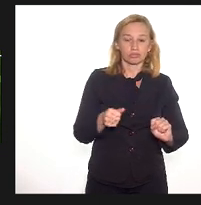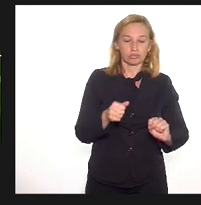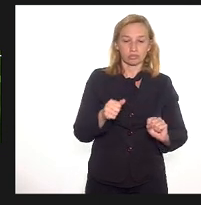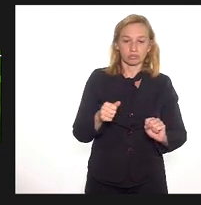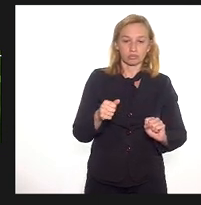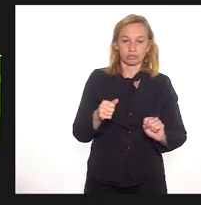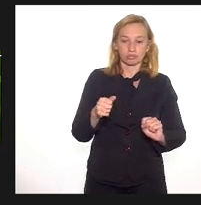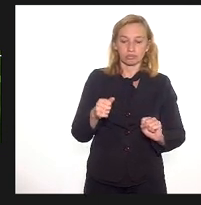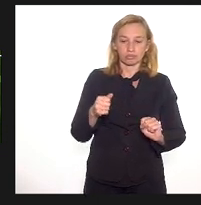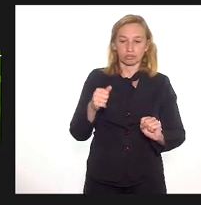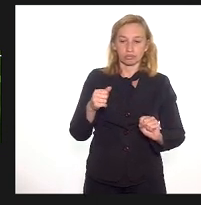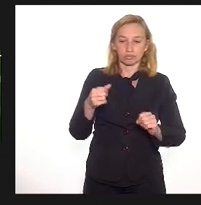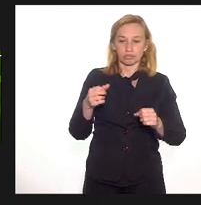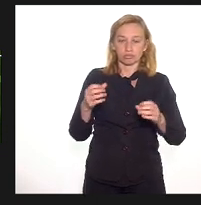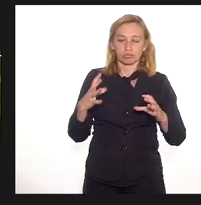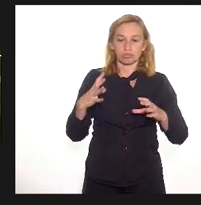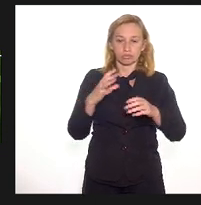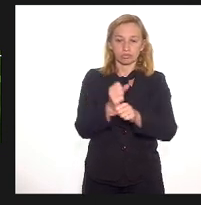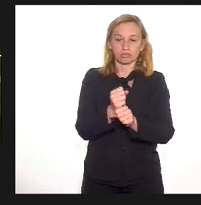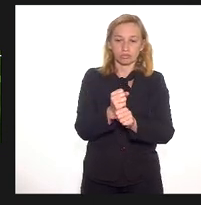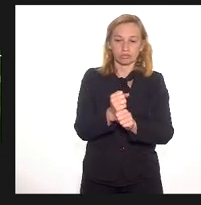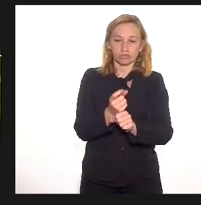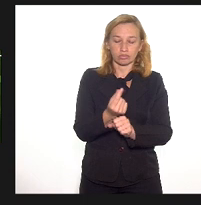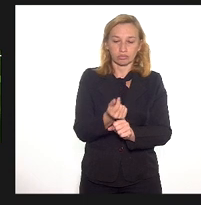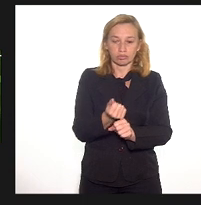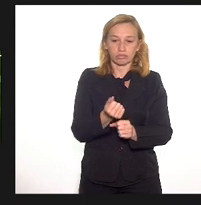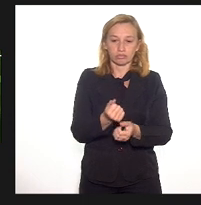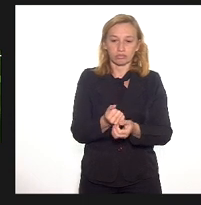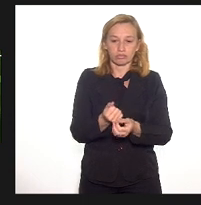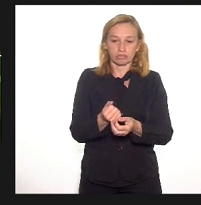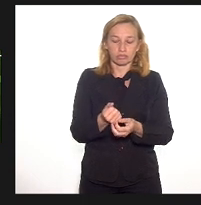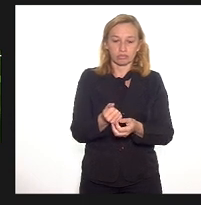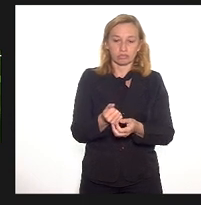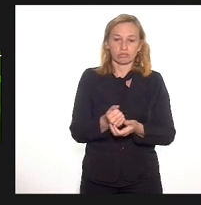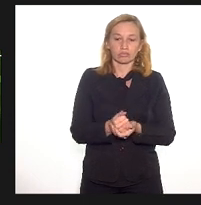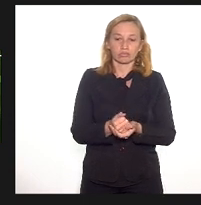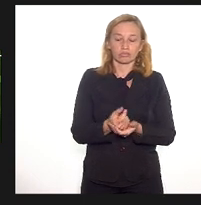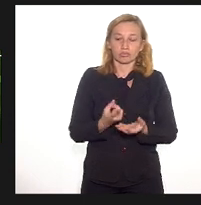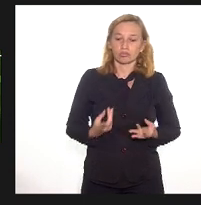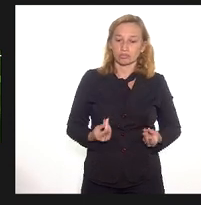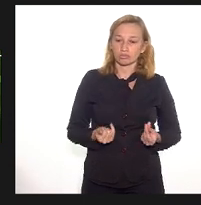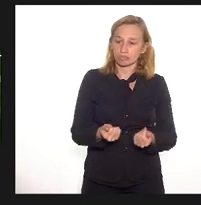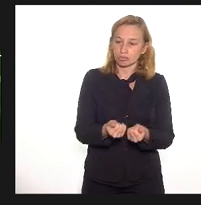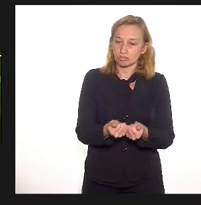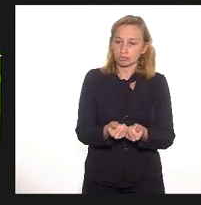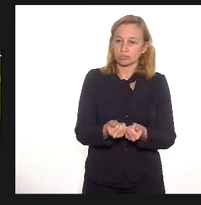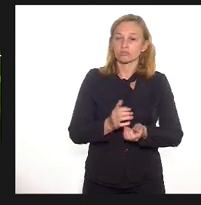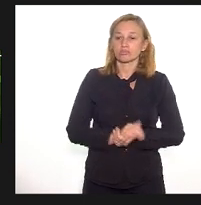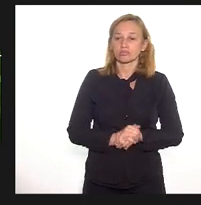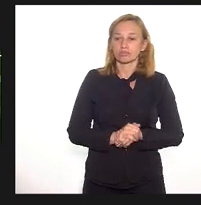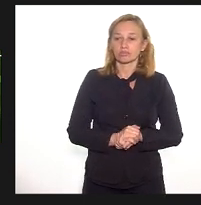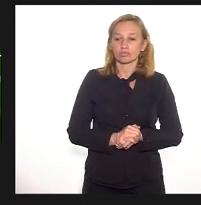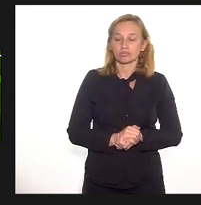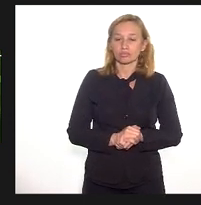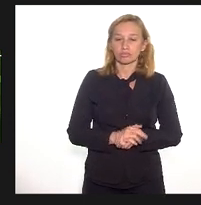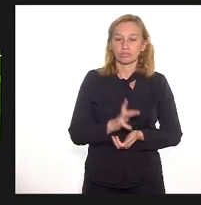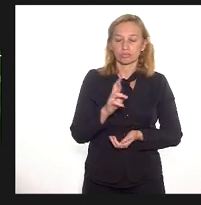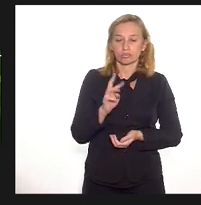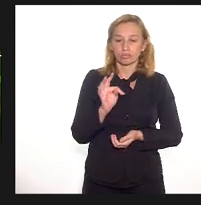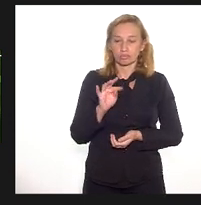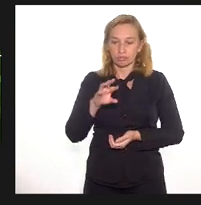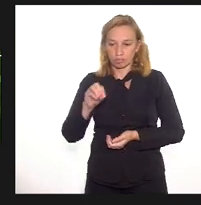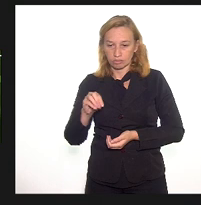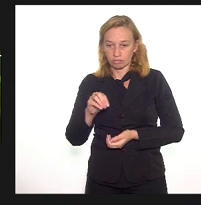uma lógica de contabilização, uma lógica de apropriação de gastos, uma lógica de rateio de gastos,